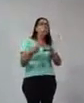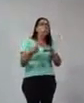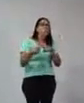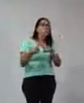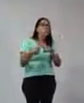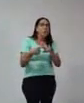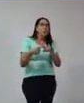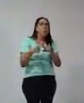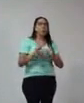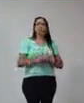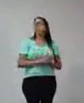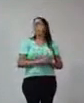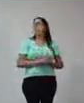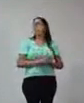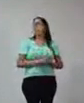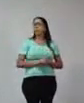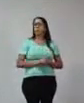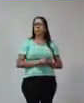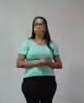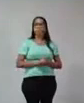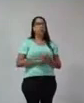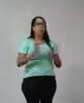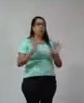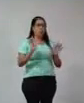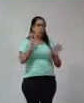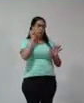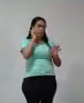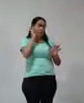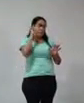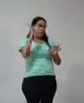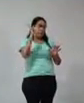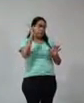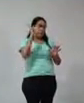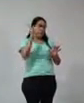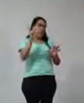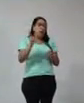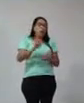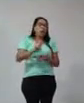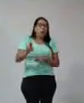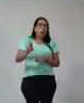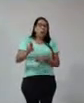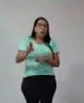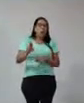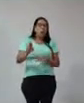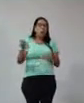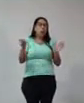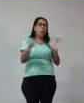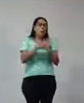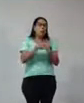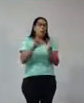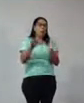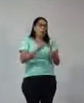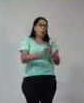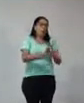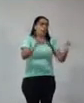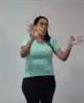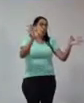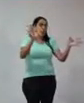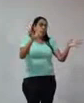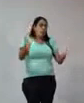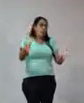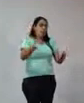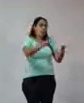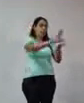Porque não que a gente vá, a ideia não era receber o módulo, era eles nos darem a autorização de